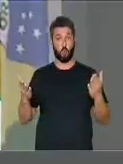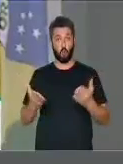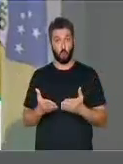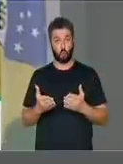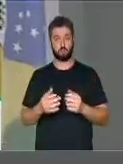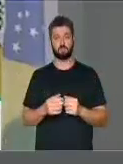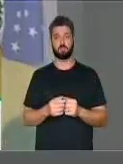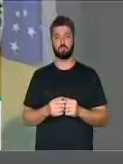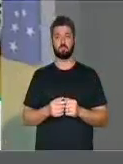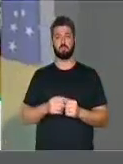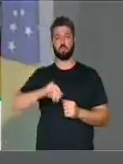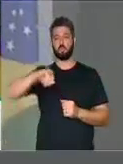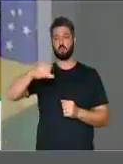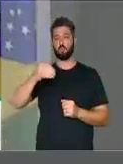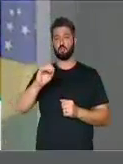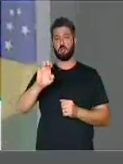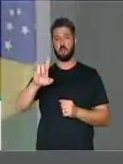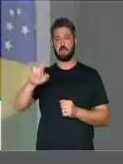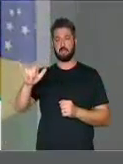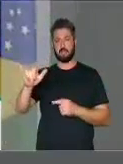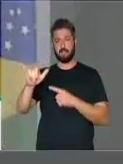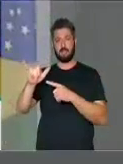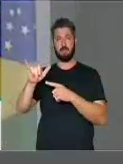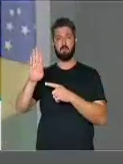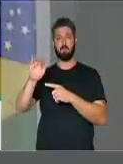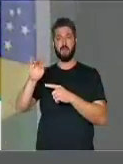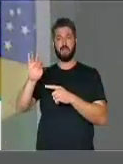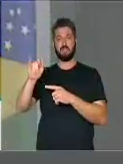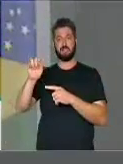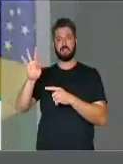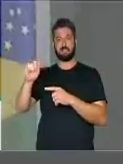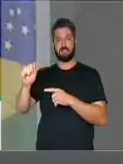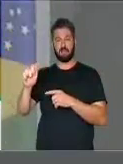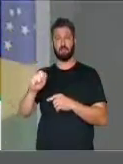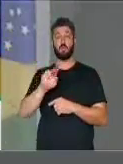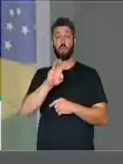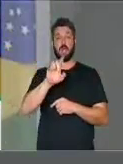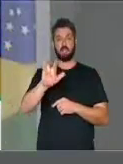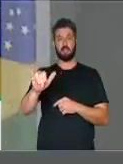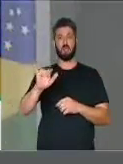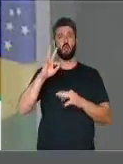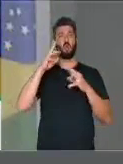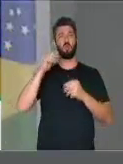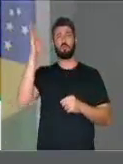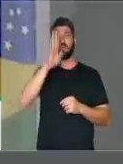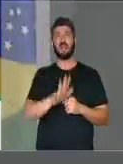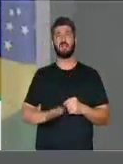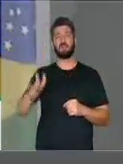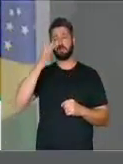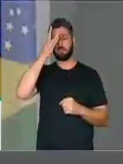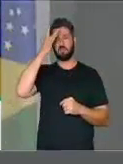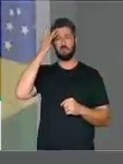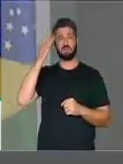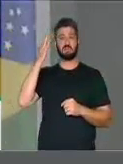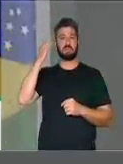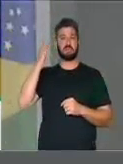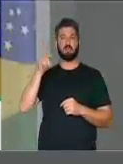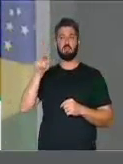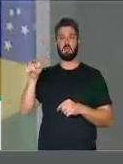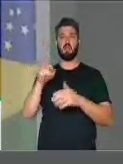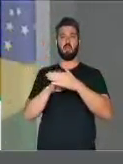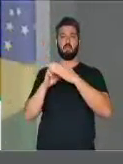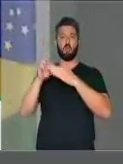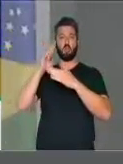Hoje, os irmãos Joesley e Wesley Batista são amplamente conhecidos como empresários